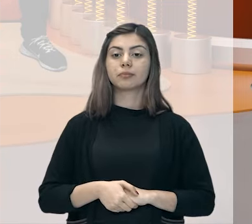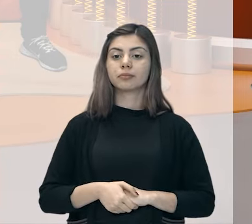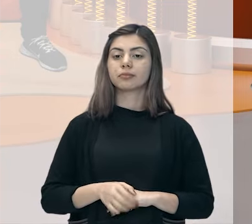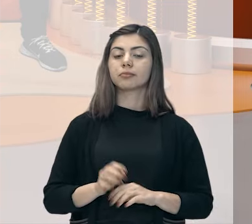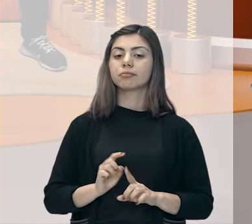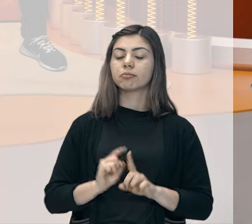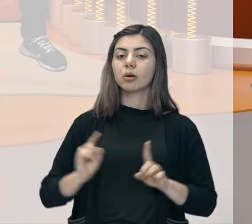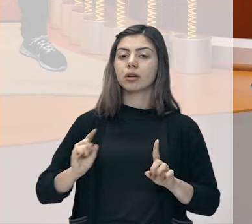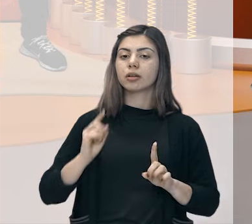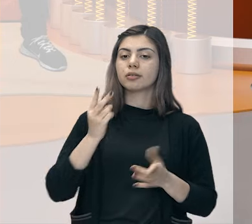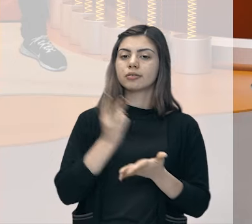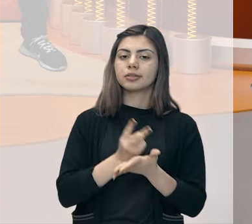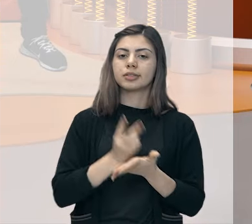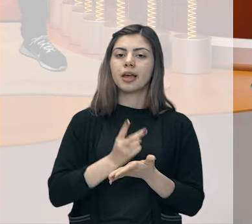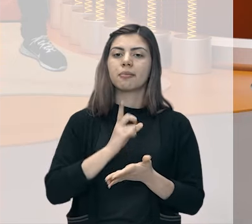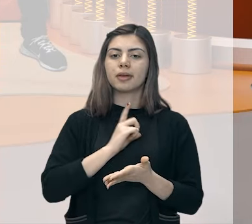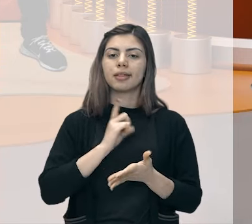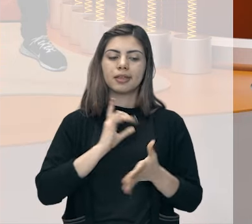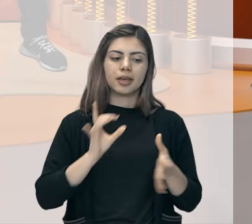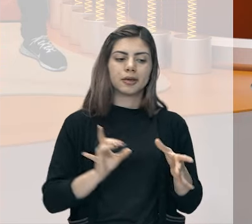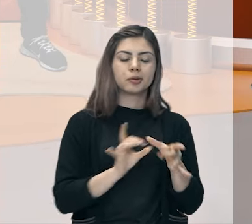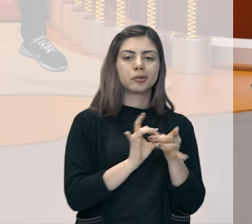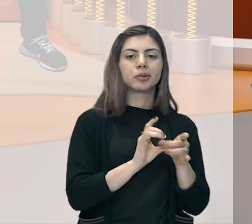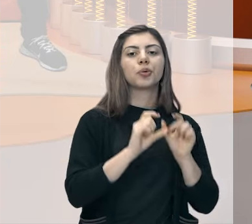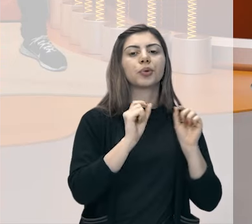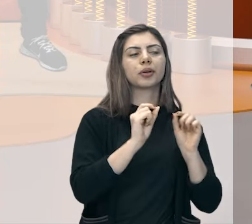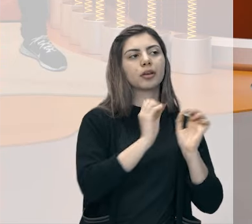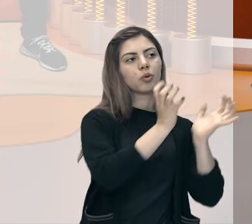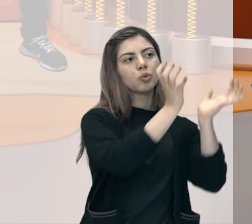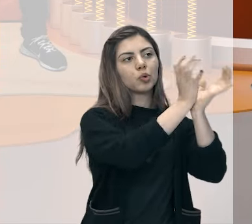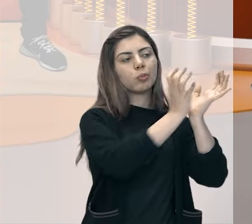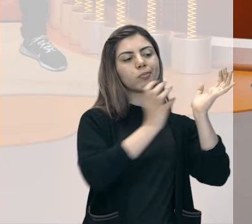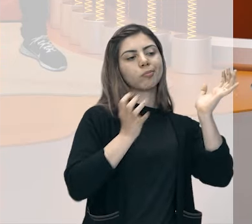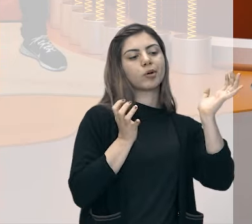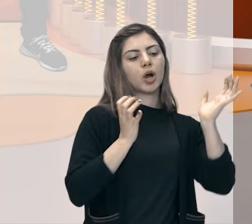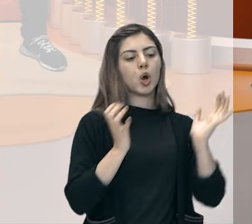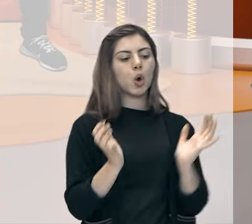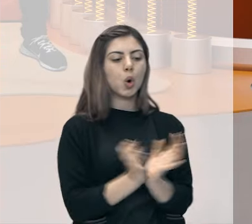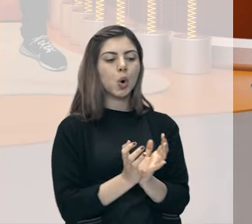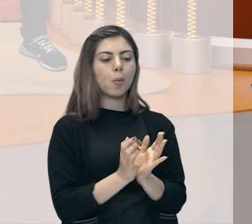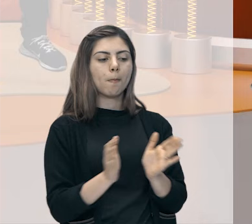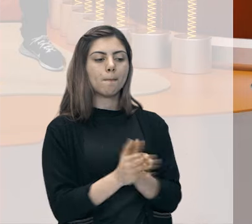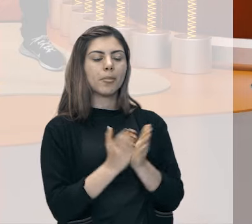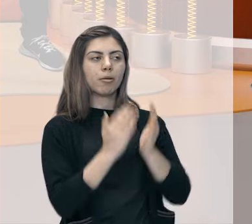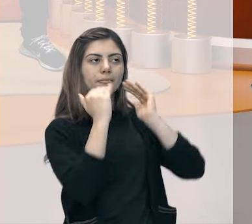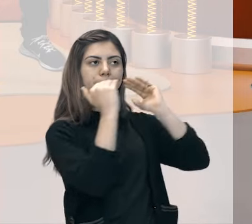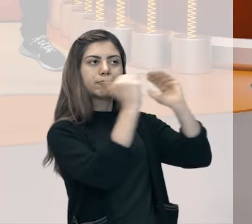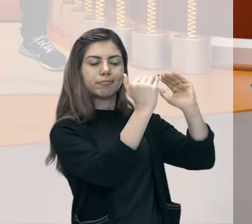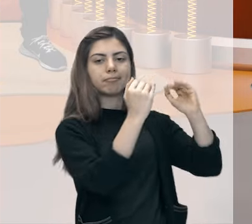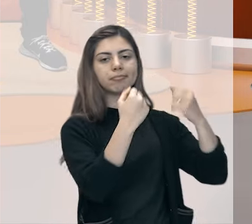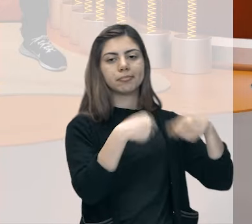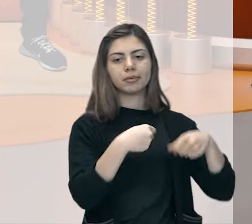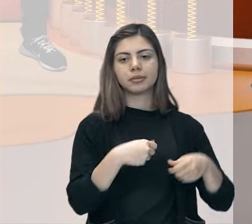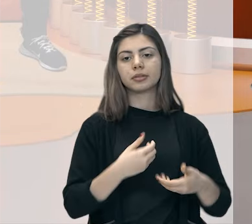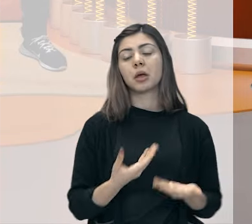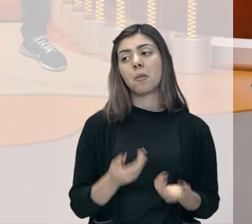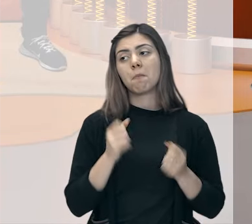vai estar ali ligada a essa relação de quem tem mais poder e quem tem menos poder. Esse poder seja